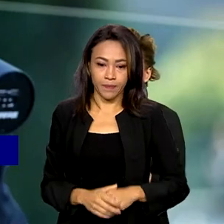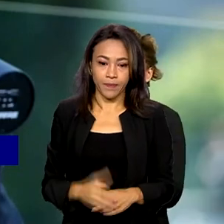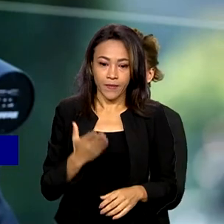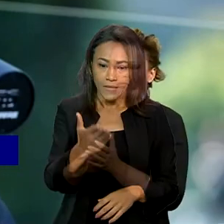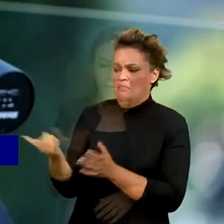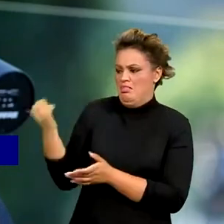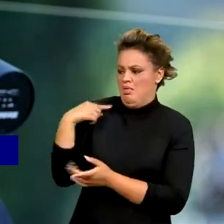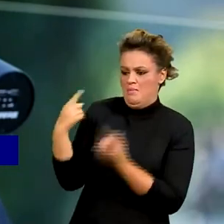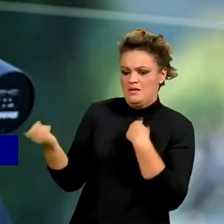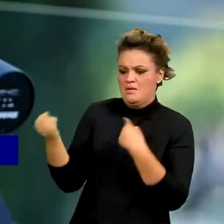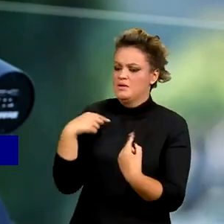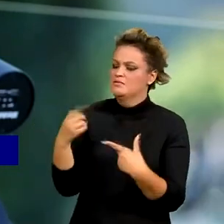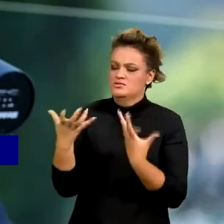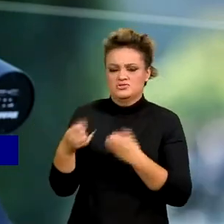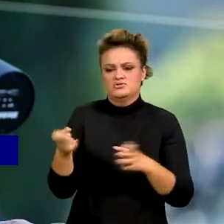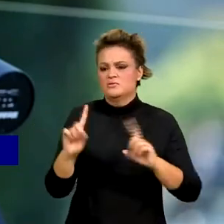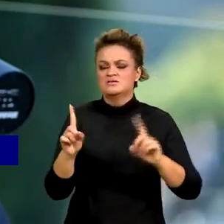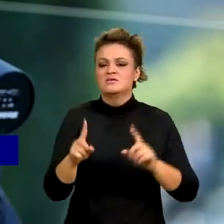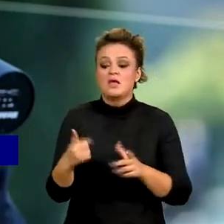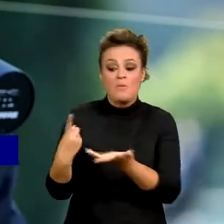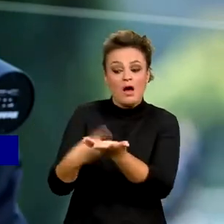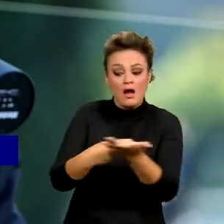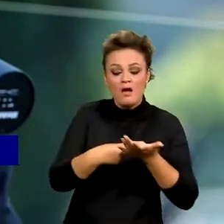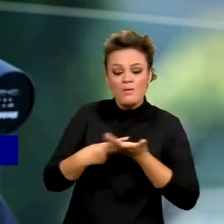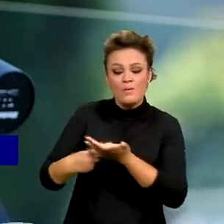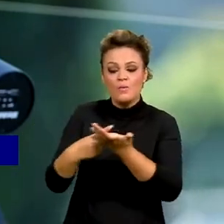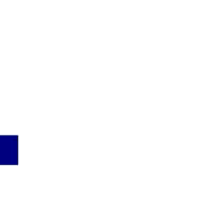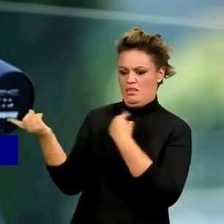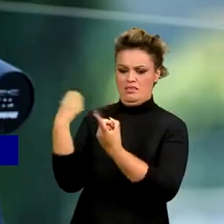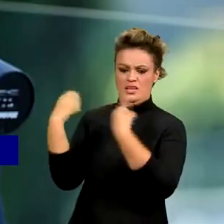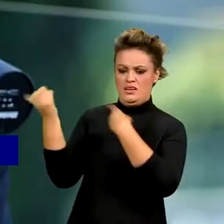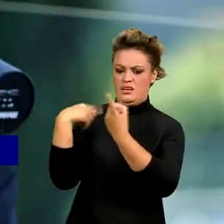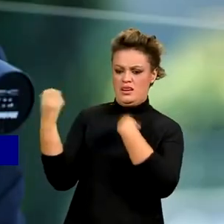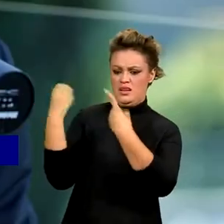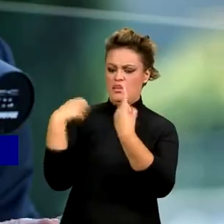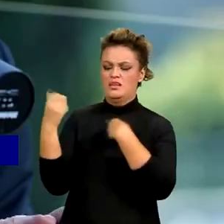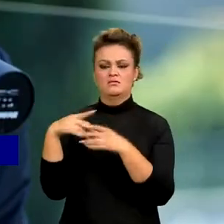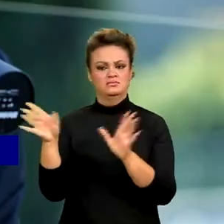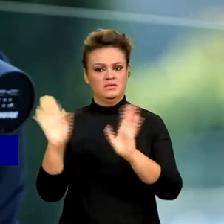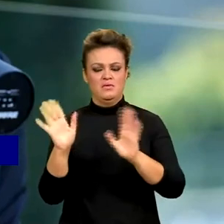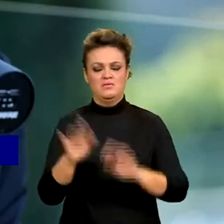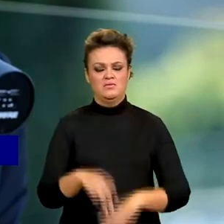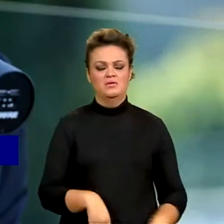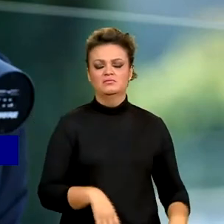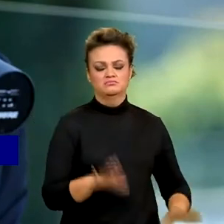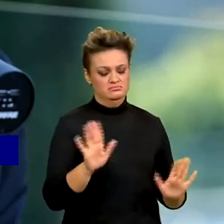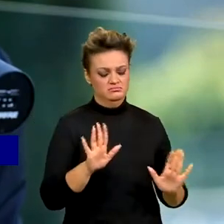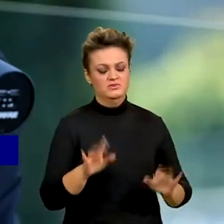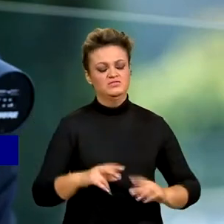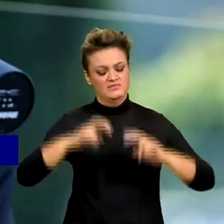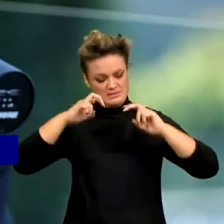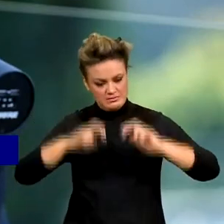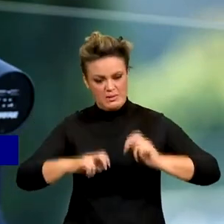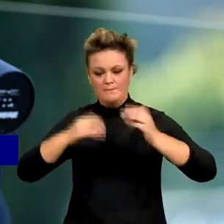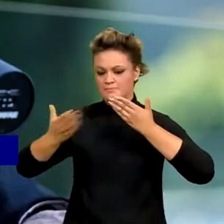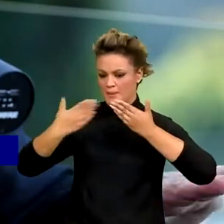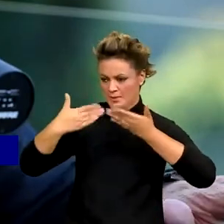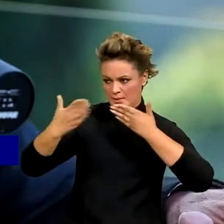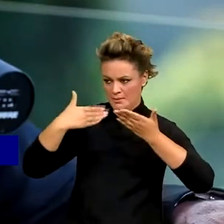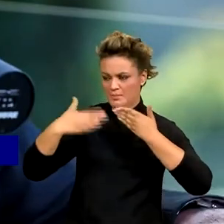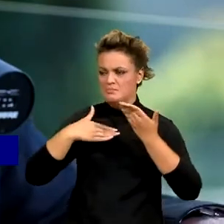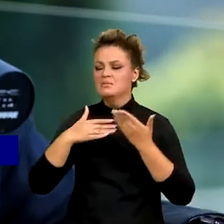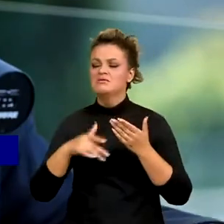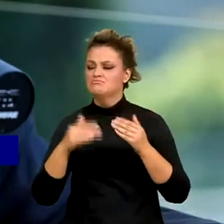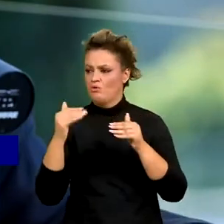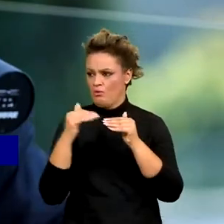o acordo de companheiros é um acordo de parceiros estratégicos Vamos tentar vamos tirar nossas diferenças e vamos ver